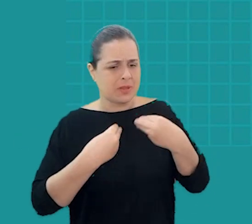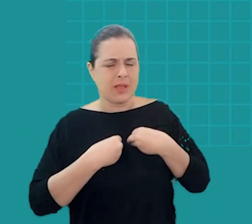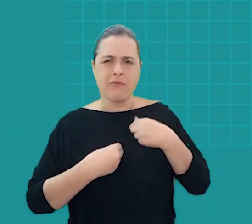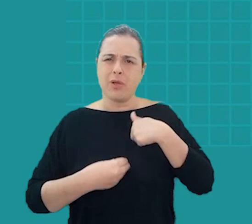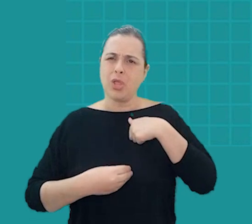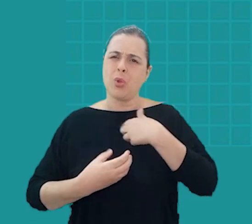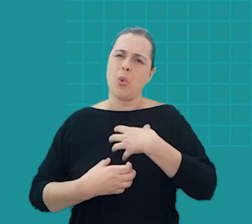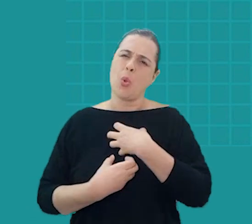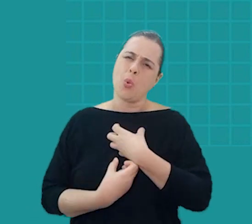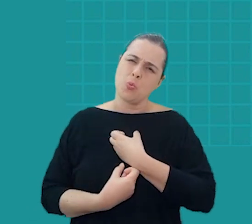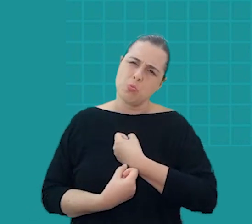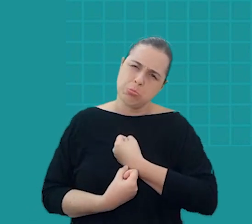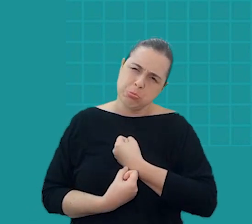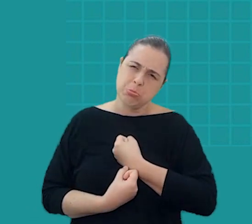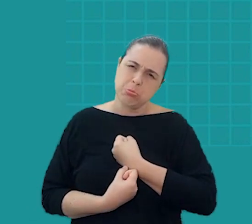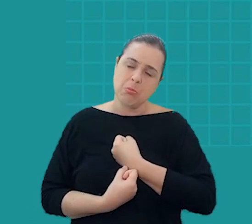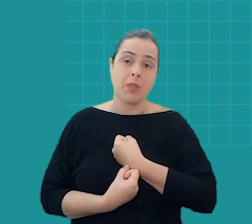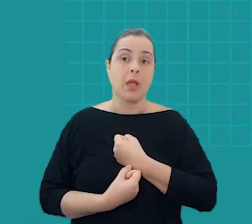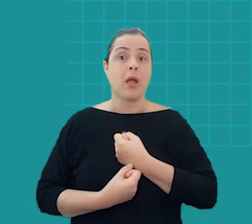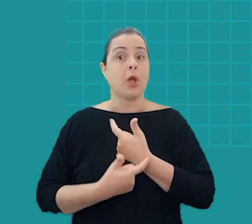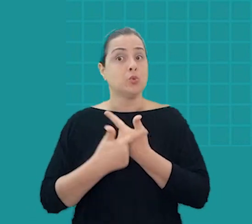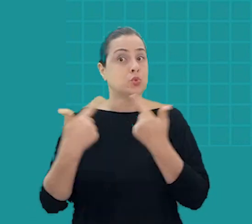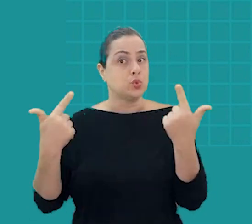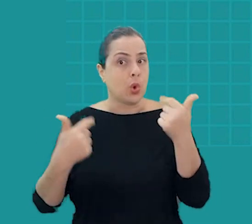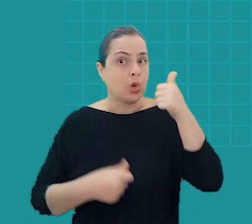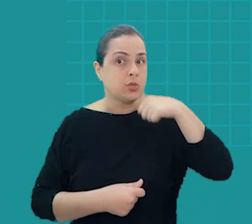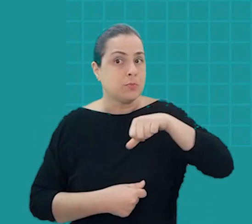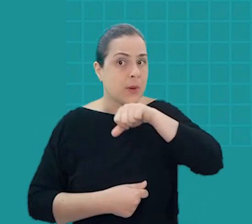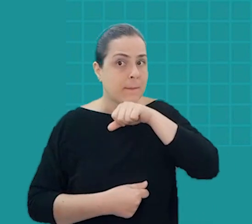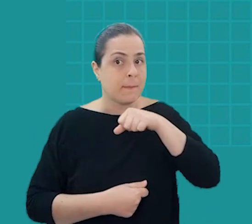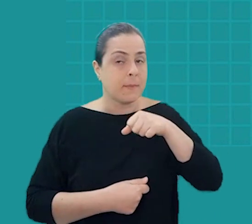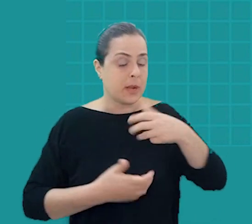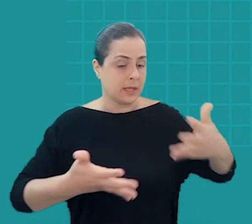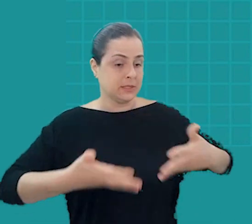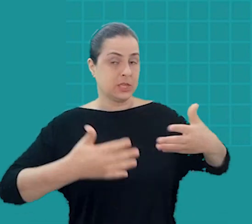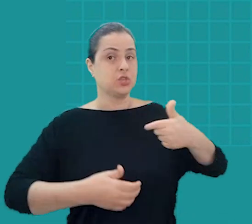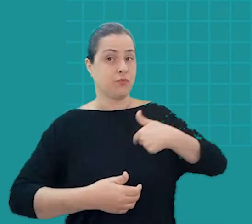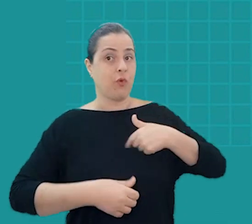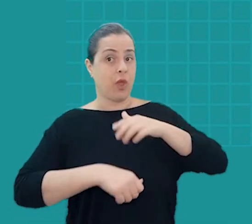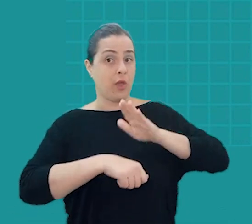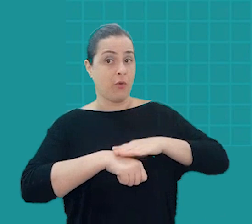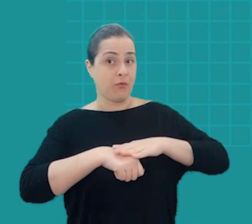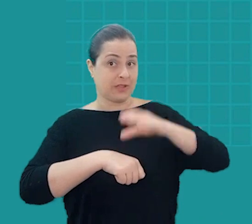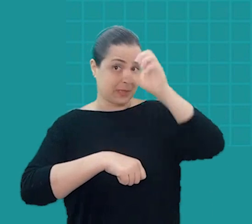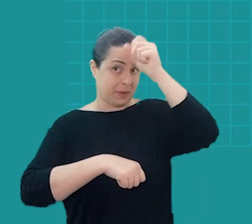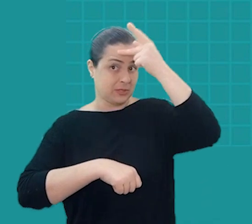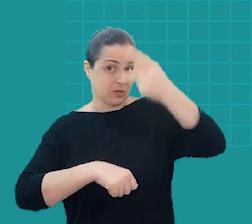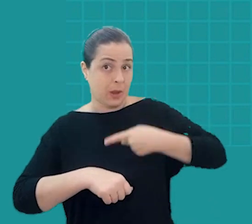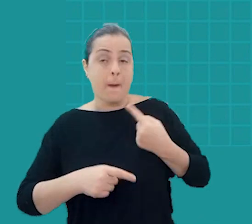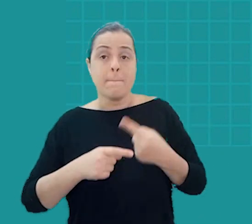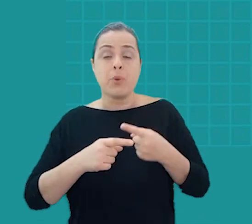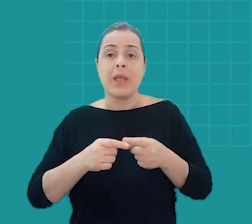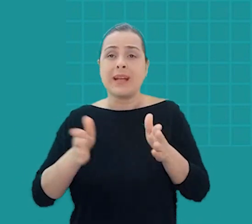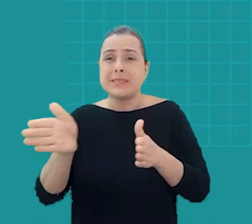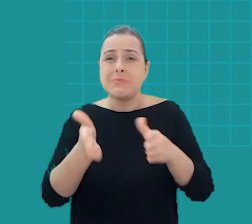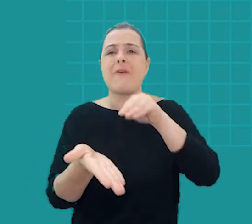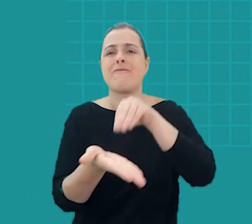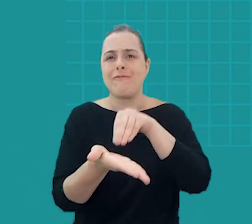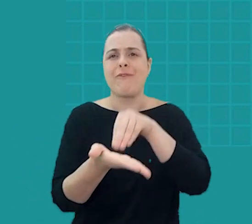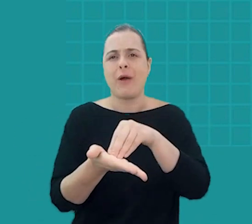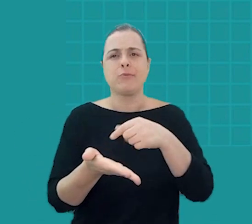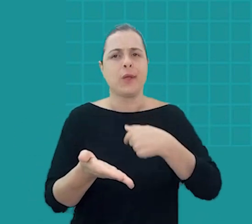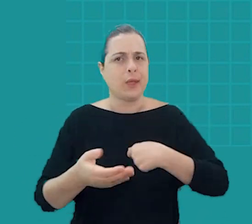a minha mãe me conseguiu me tornar autodidata. Eu estava vendo que, por falta de acessibilidade, muitas coisas eu tinha que